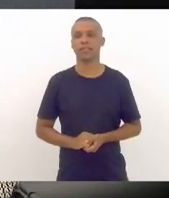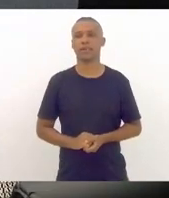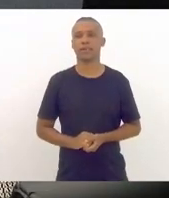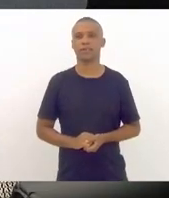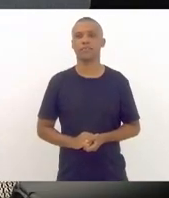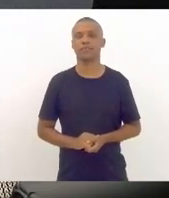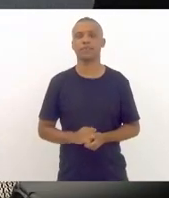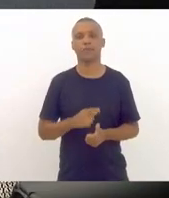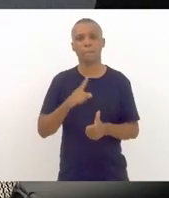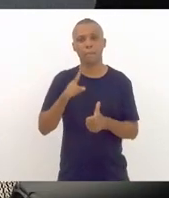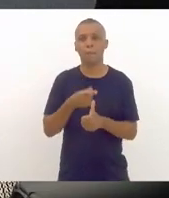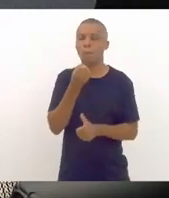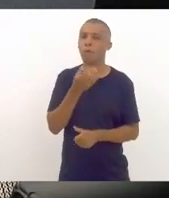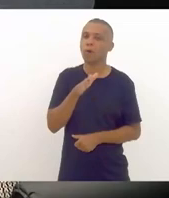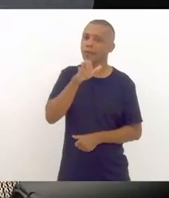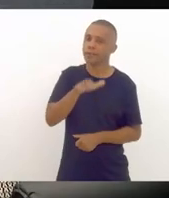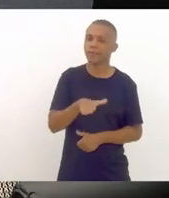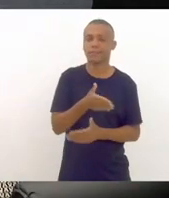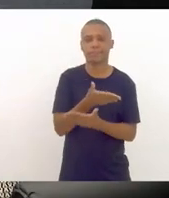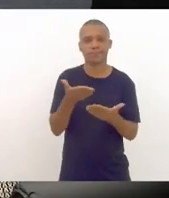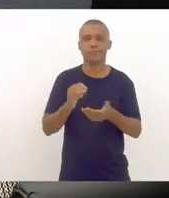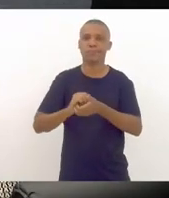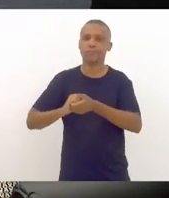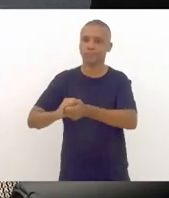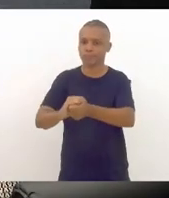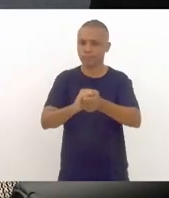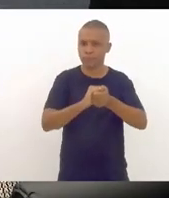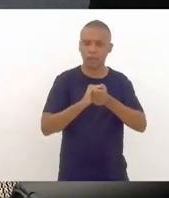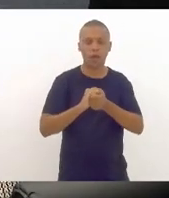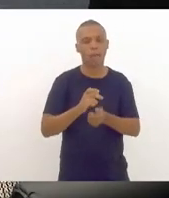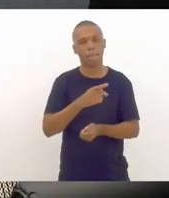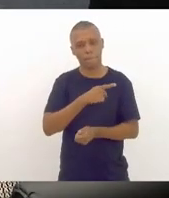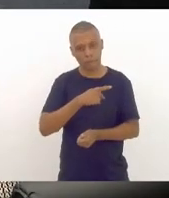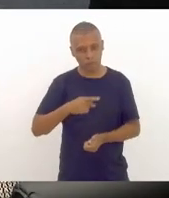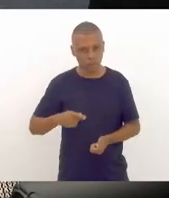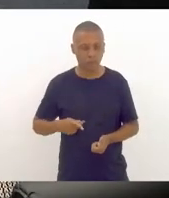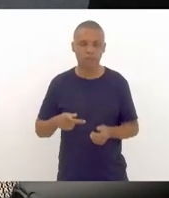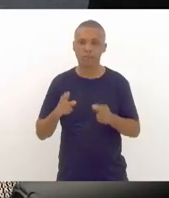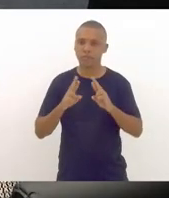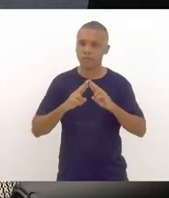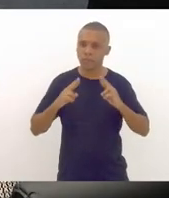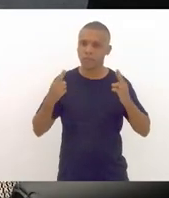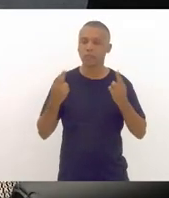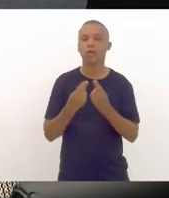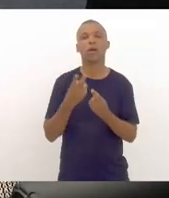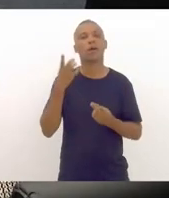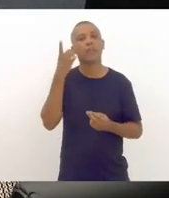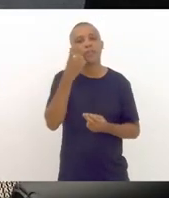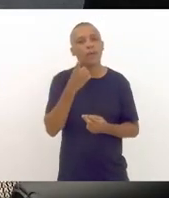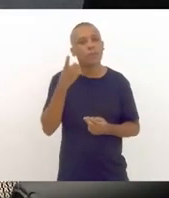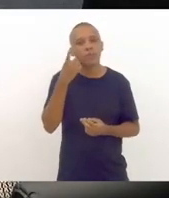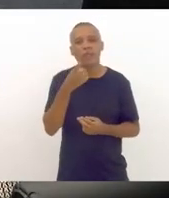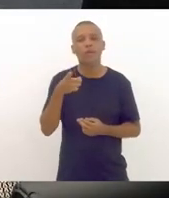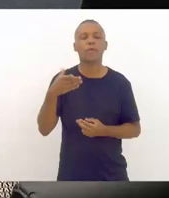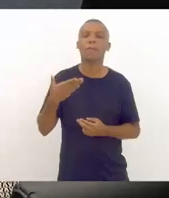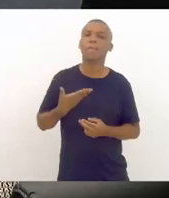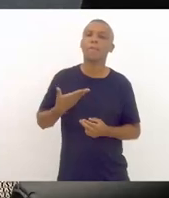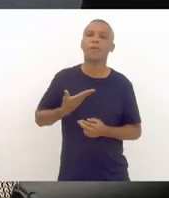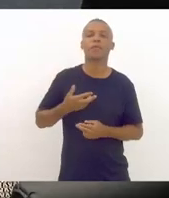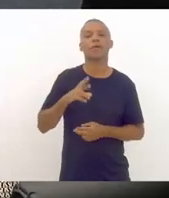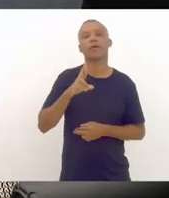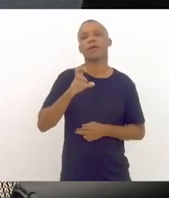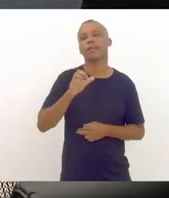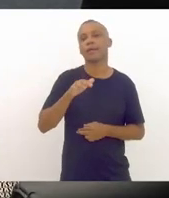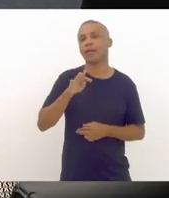Primeiro, boa tarde. Cumprimentar o presidente dessa sessão, deputado, meu amigo Renato